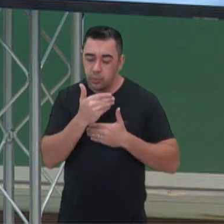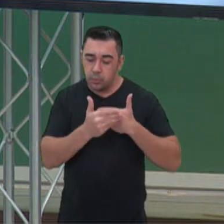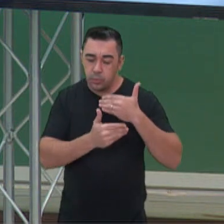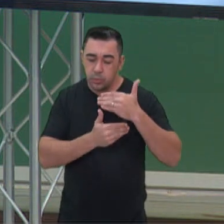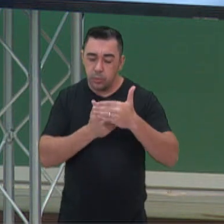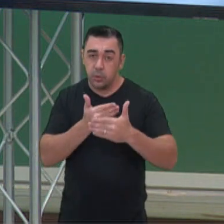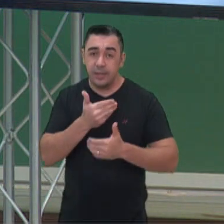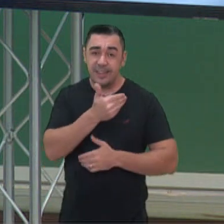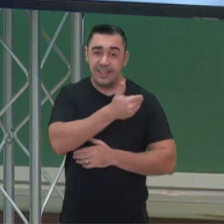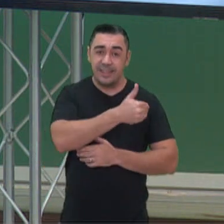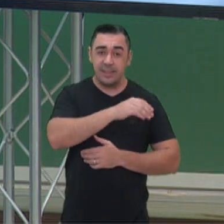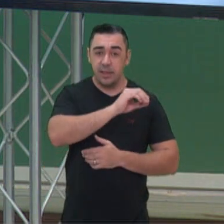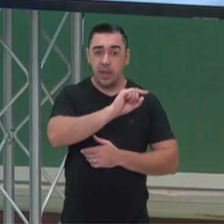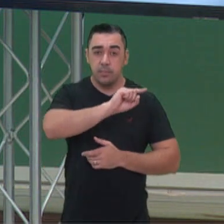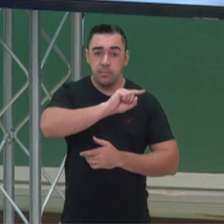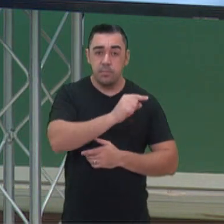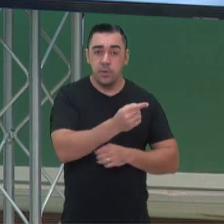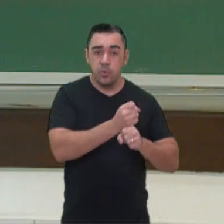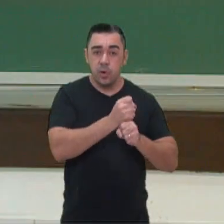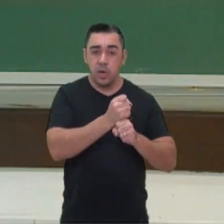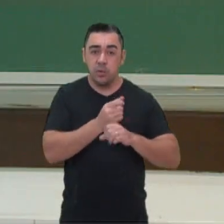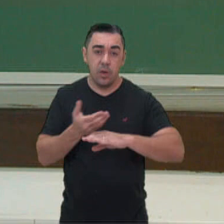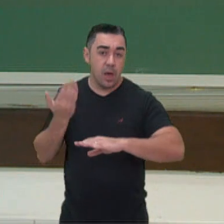apenas 10 mil anos.